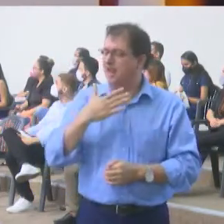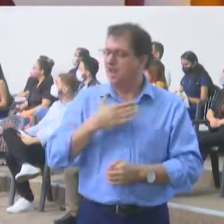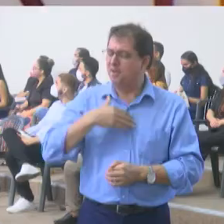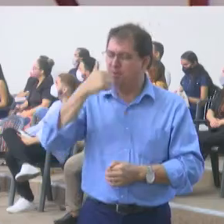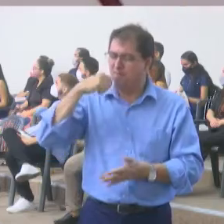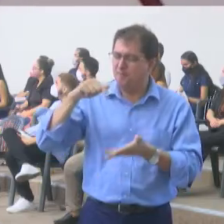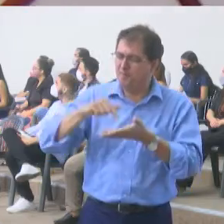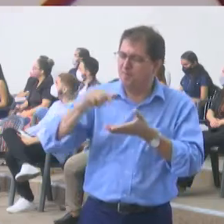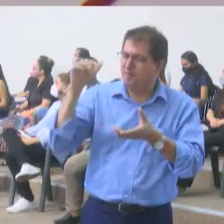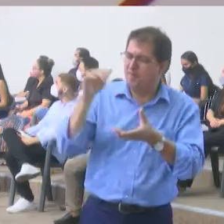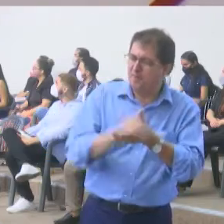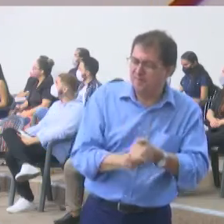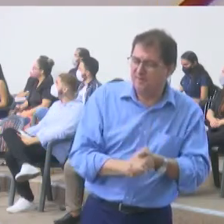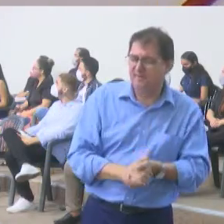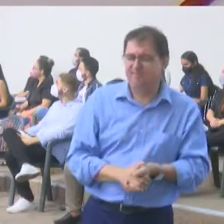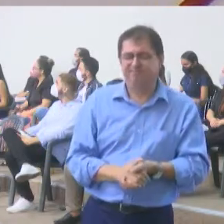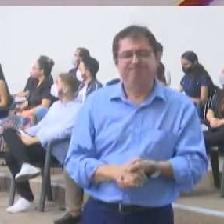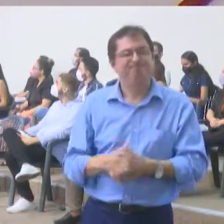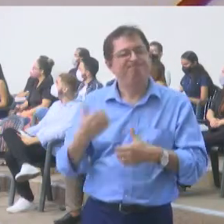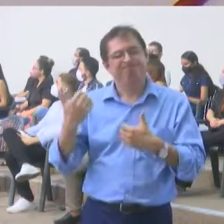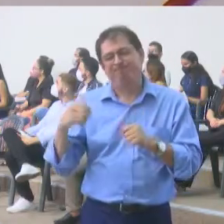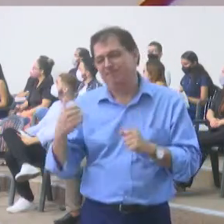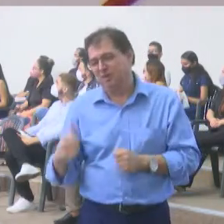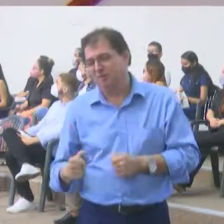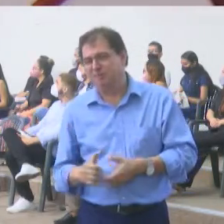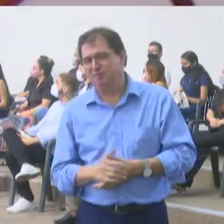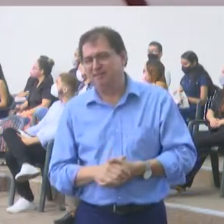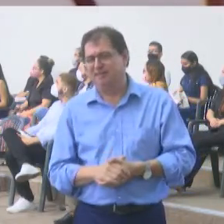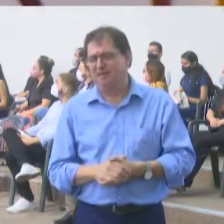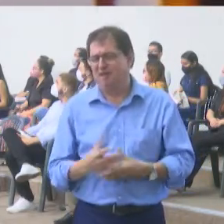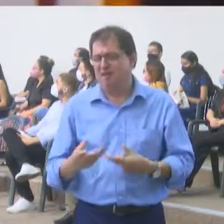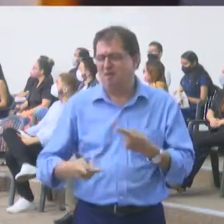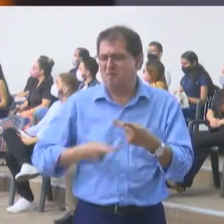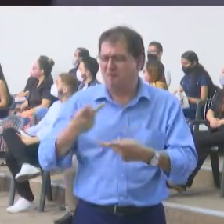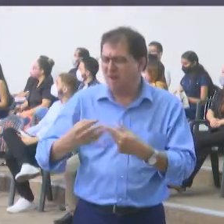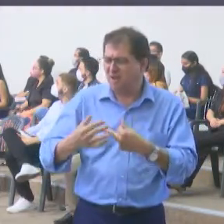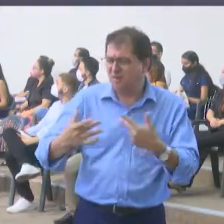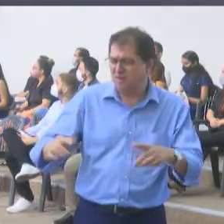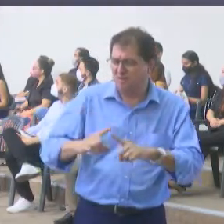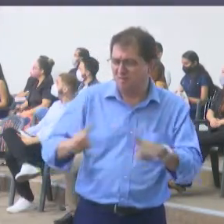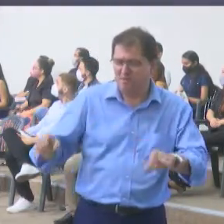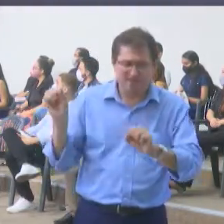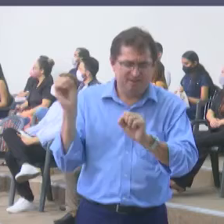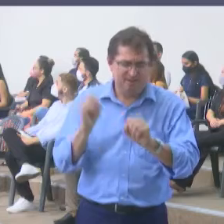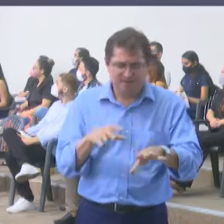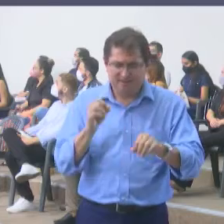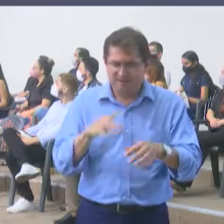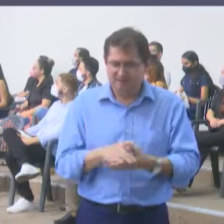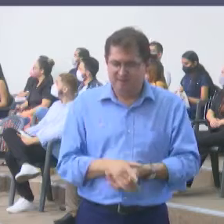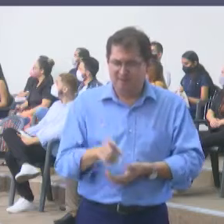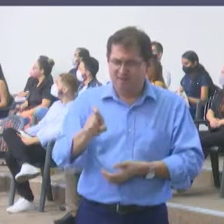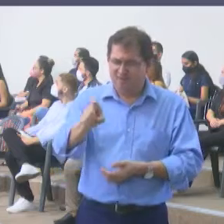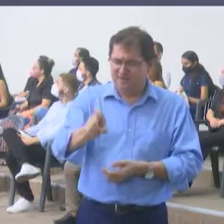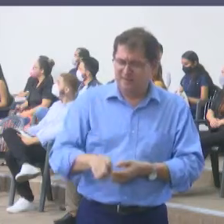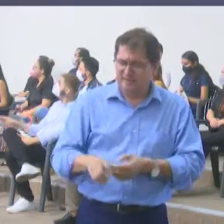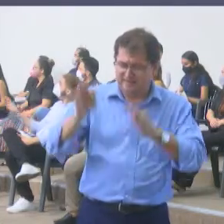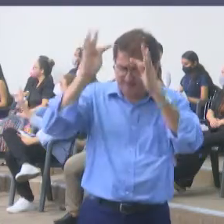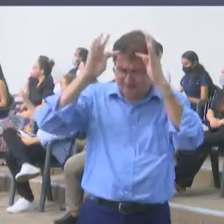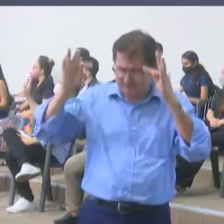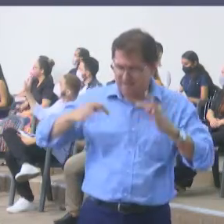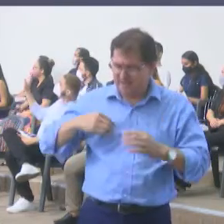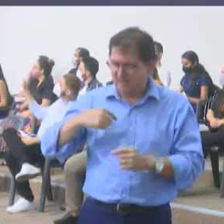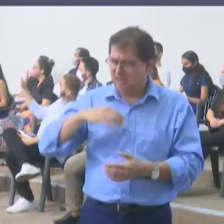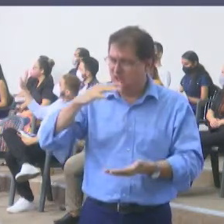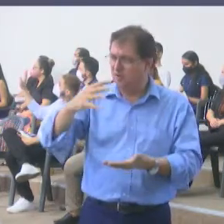vem no fato dele não precisar suscitar e falar tudo isso, mas em sinal de honra ele diz, vocês são testemunhas de que eu estou